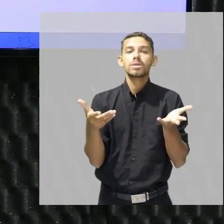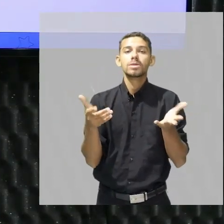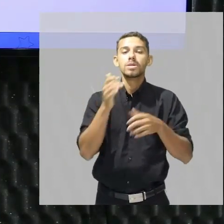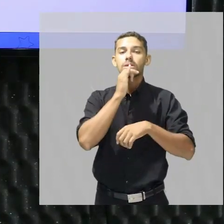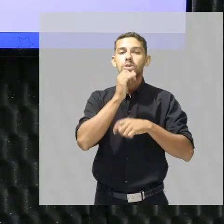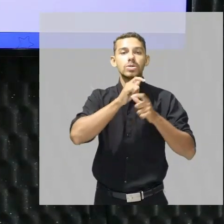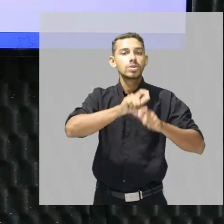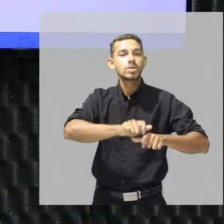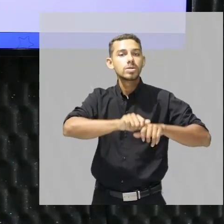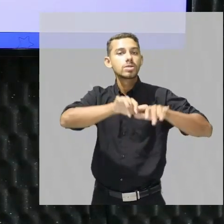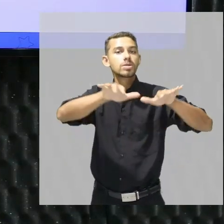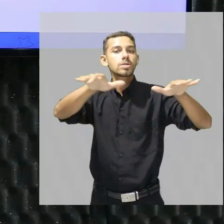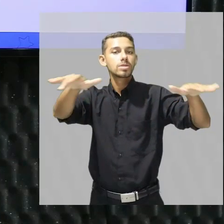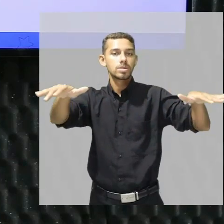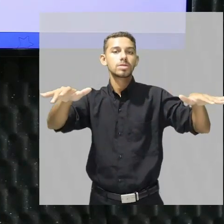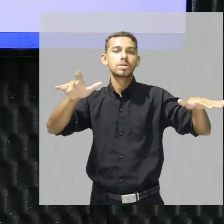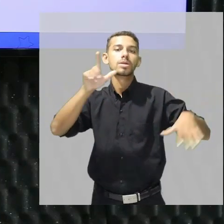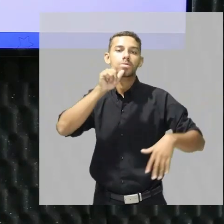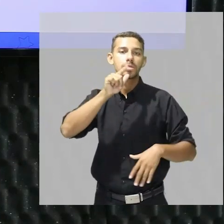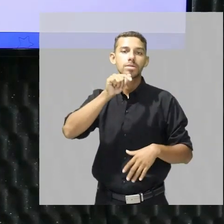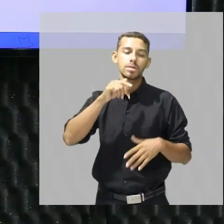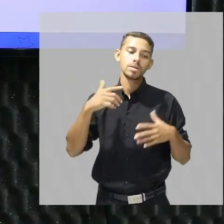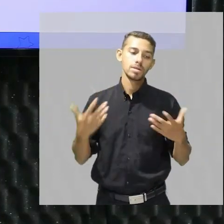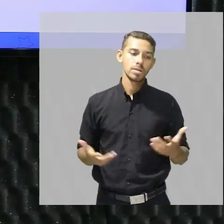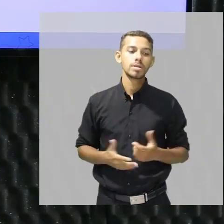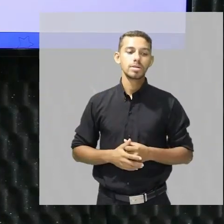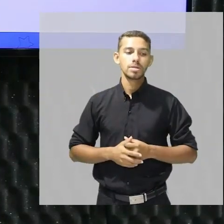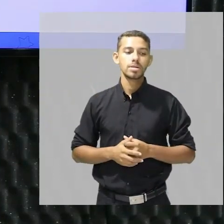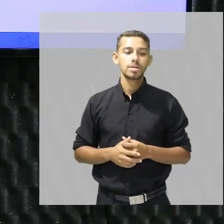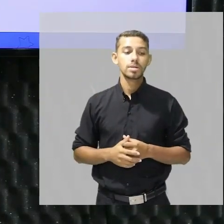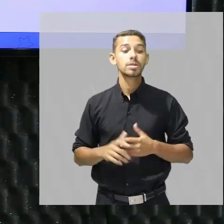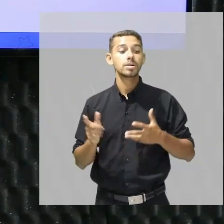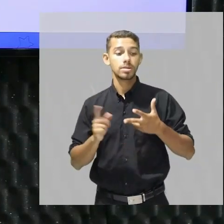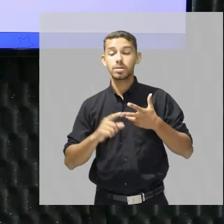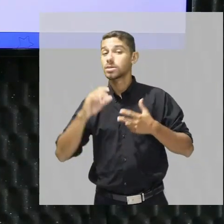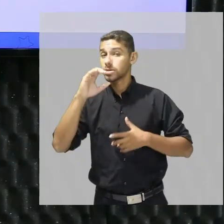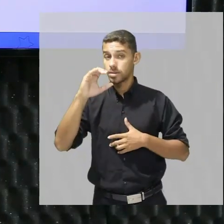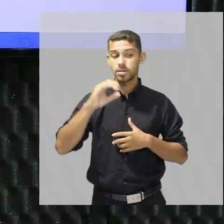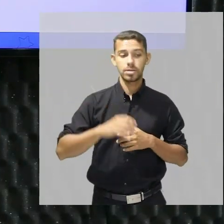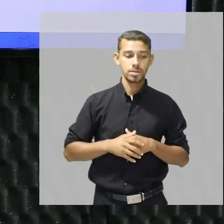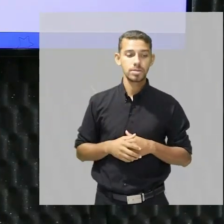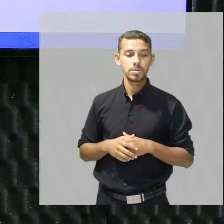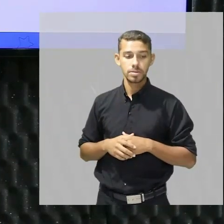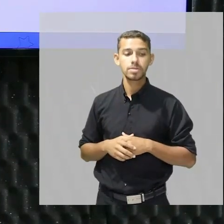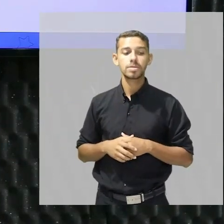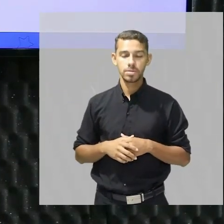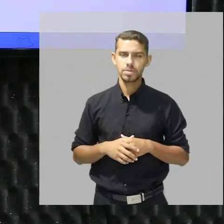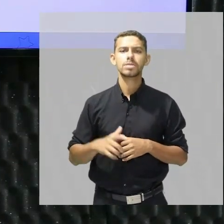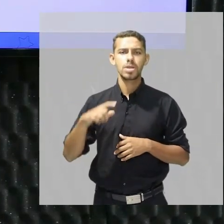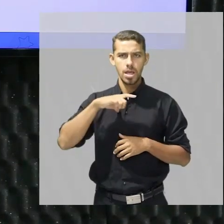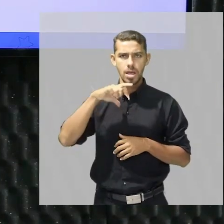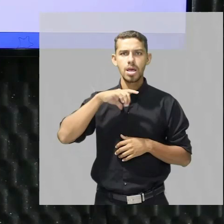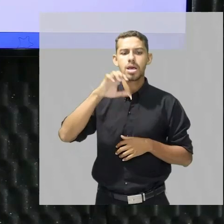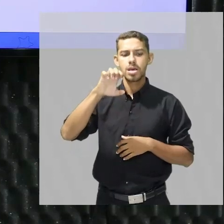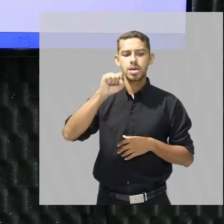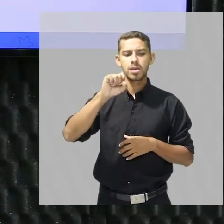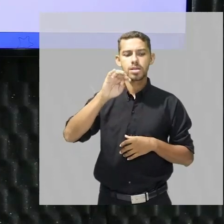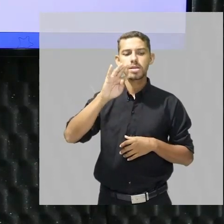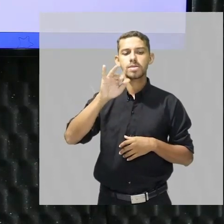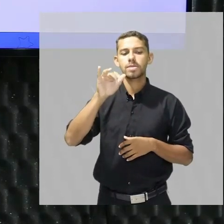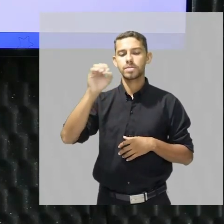um aumento na absorção de água, tá? As plantas pioneiras, elas promovem sim a estabilização